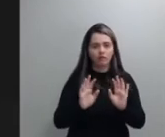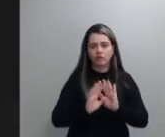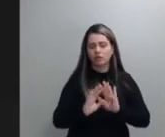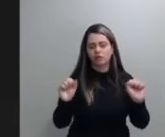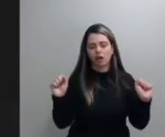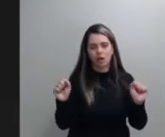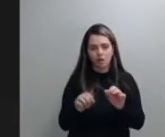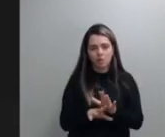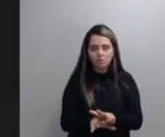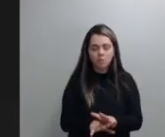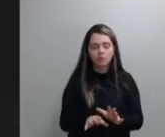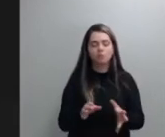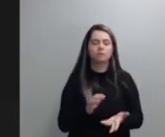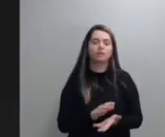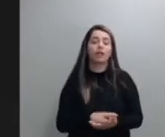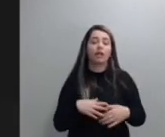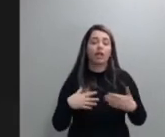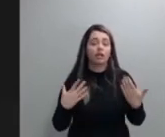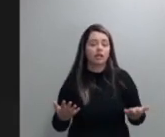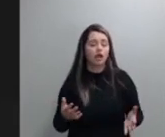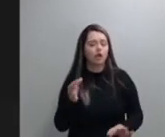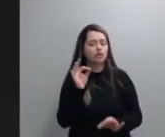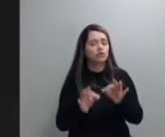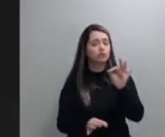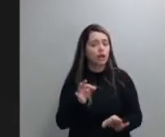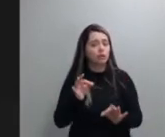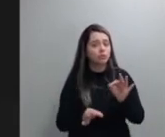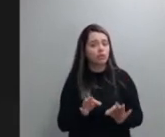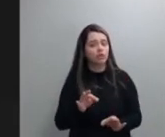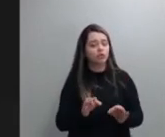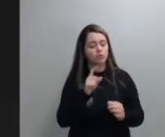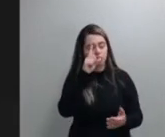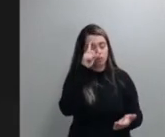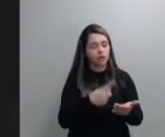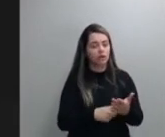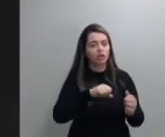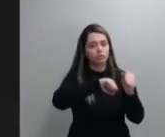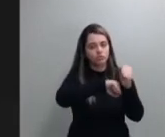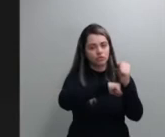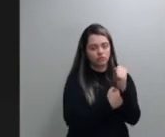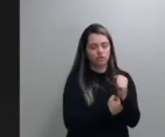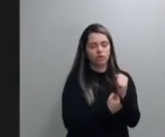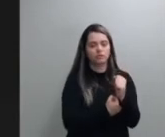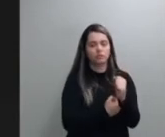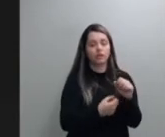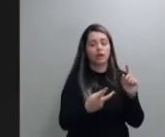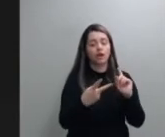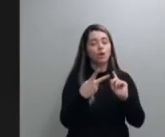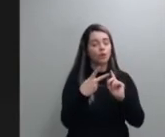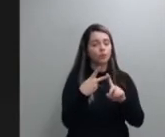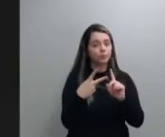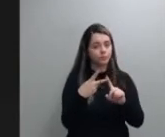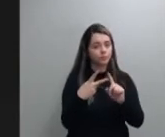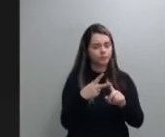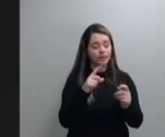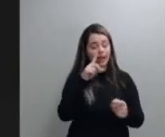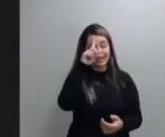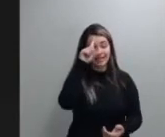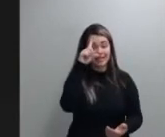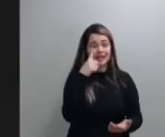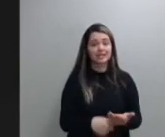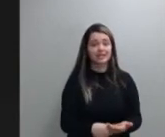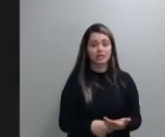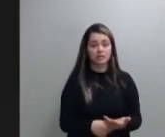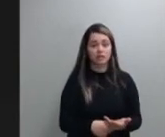Federal para julgamento do mandato de segurança se impetrar. O segundo ponto, que a decisão proferida pelo CNJ no